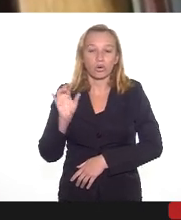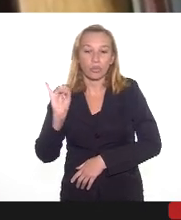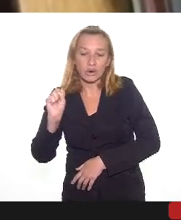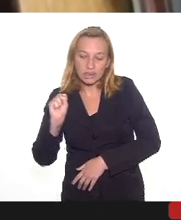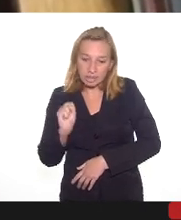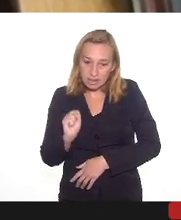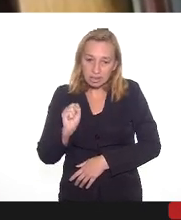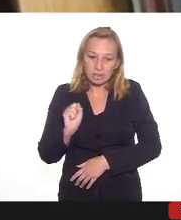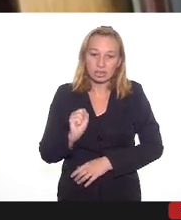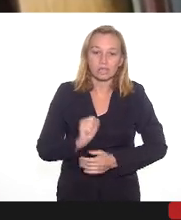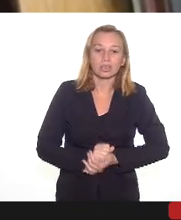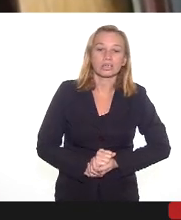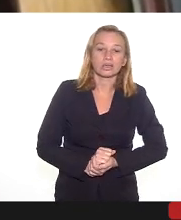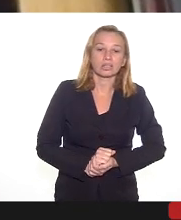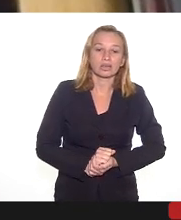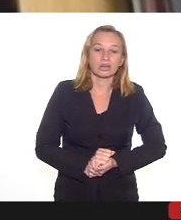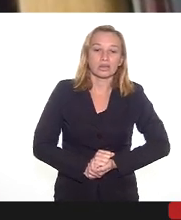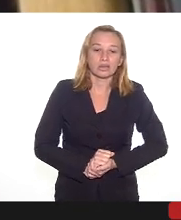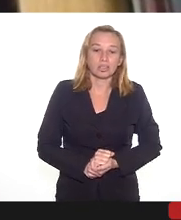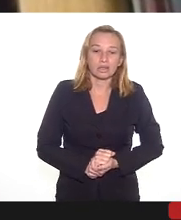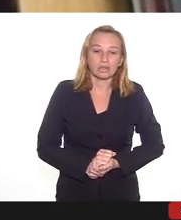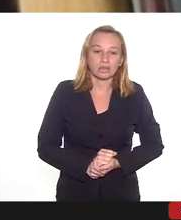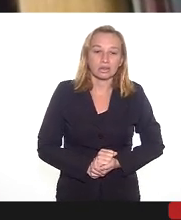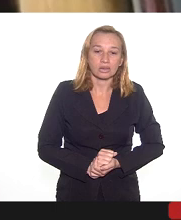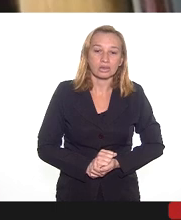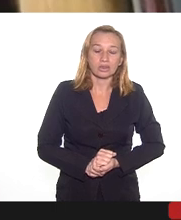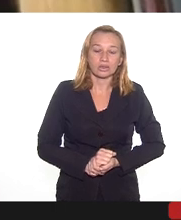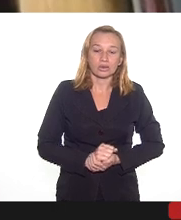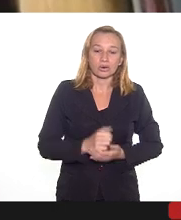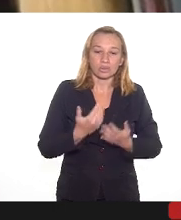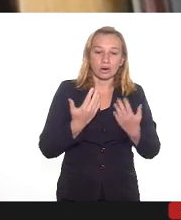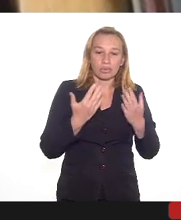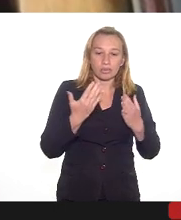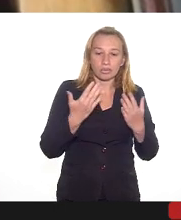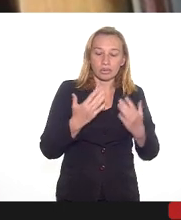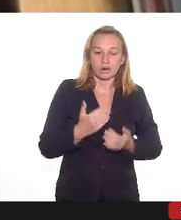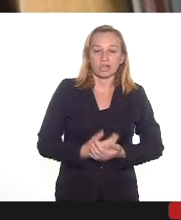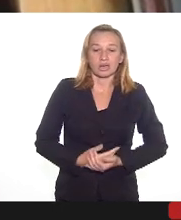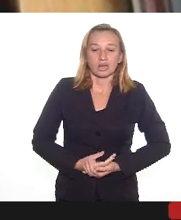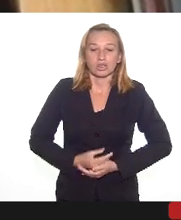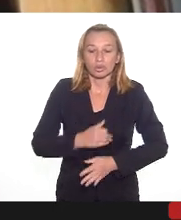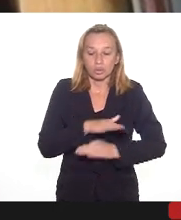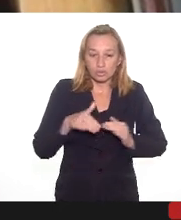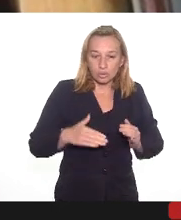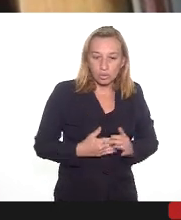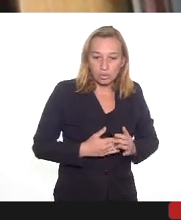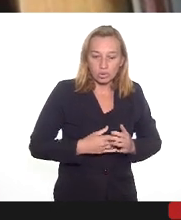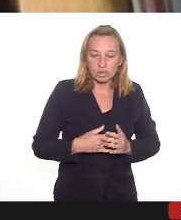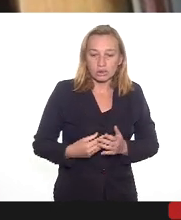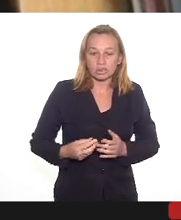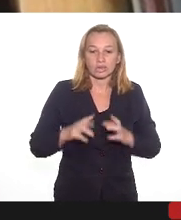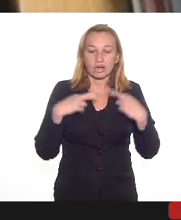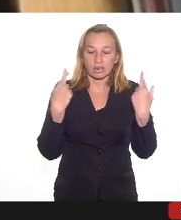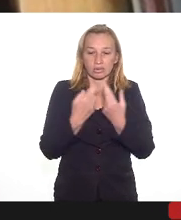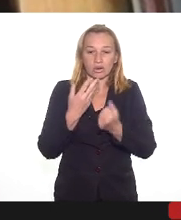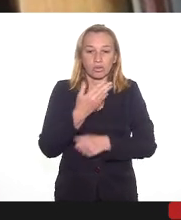Bontempo, na pessoa de quem eu cumprimento todos os demais presentes nessa audiência pública.